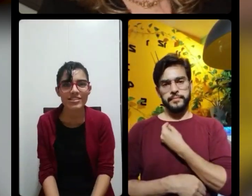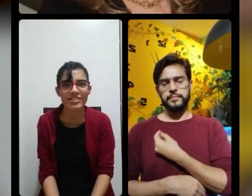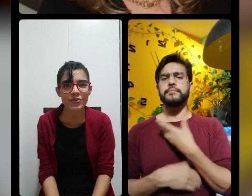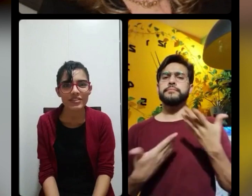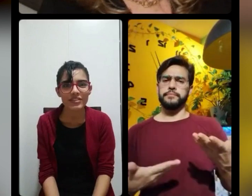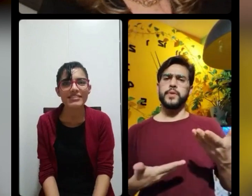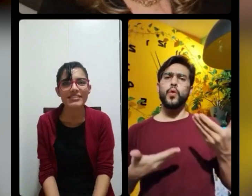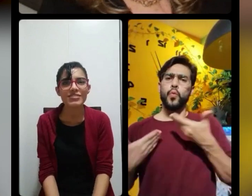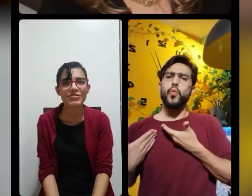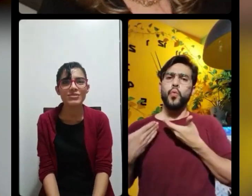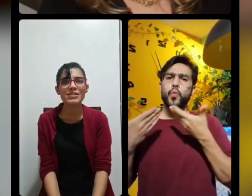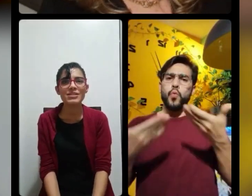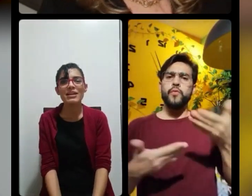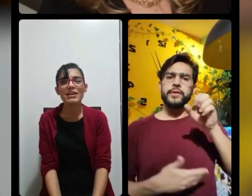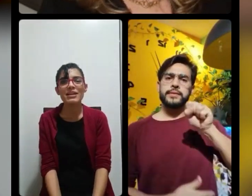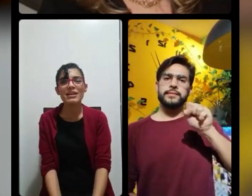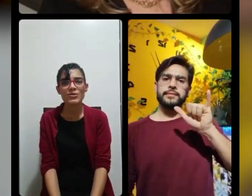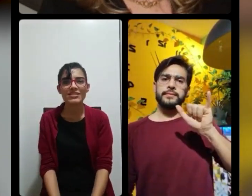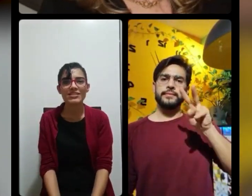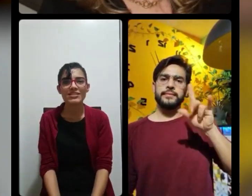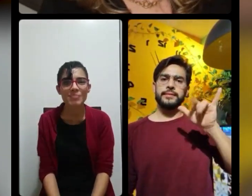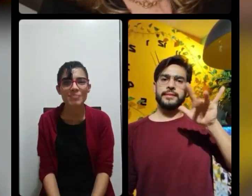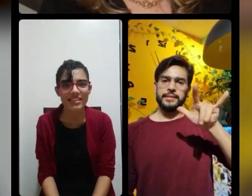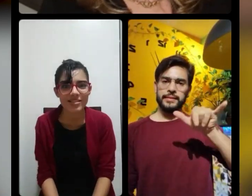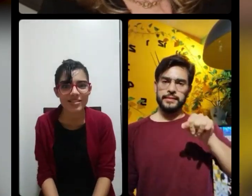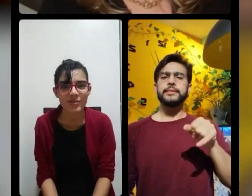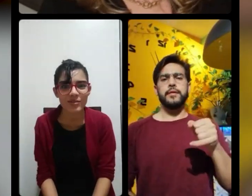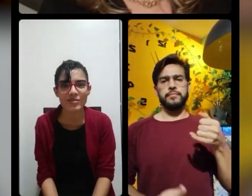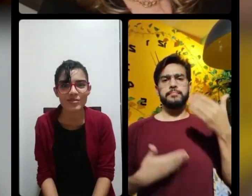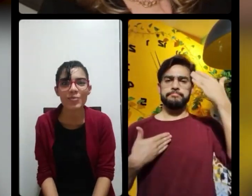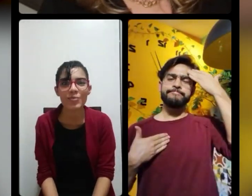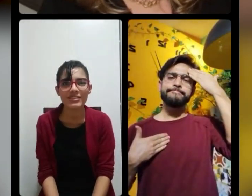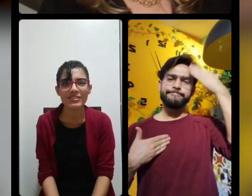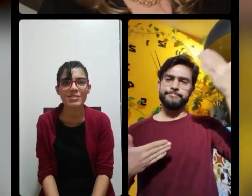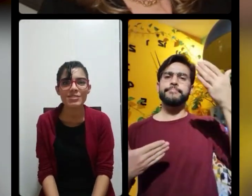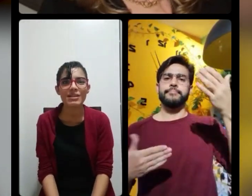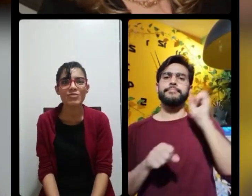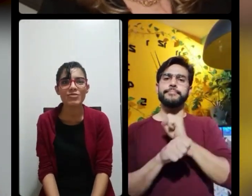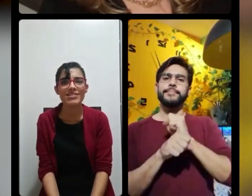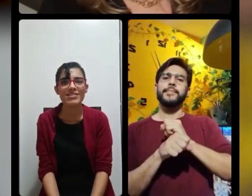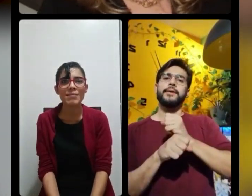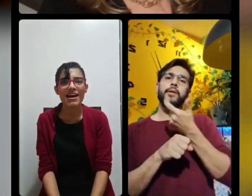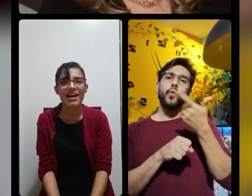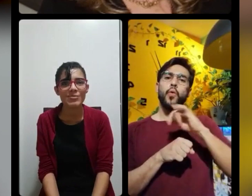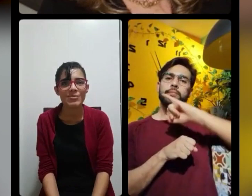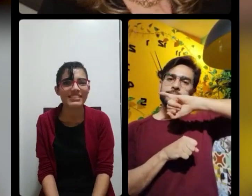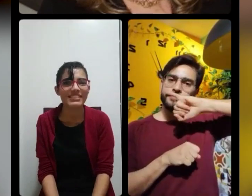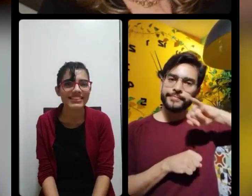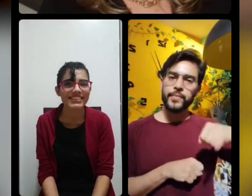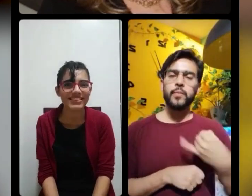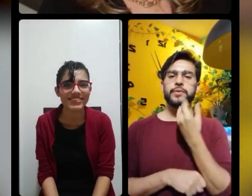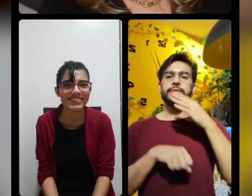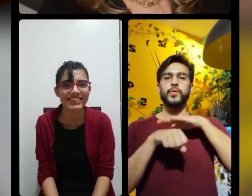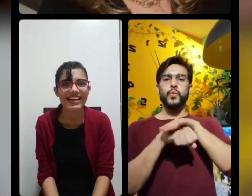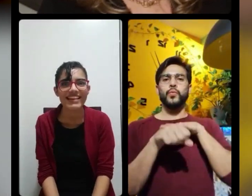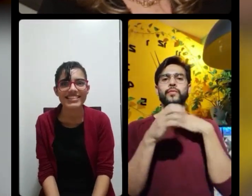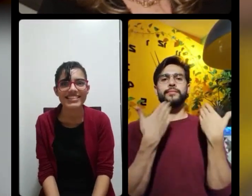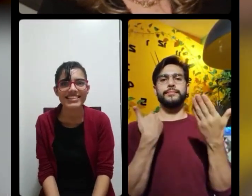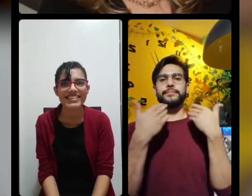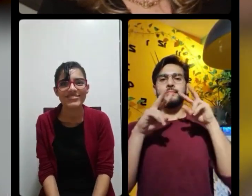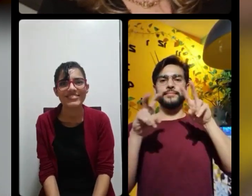de Silvia, viu? E esperamos outras experiências, outras oportunidades para conversar mais sobre